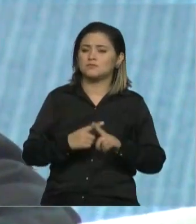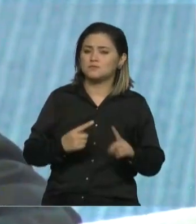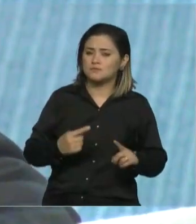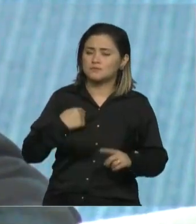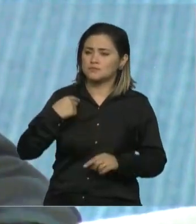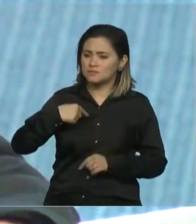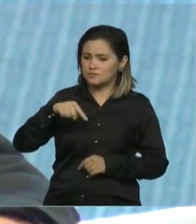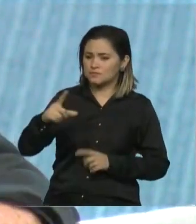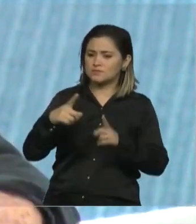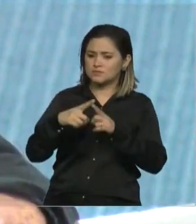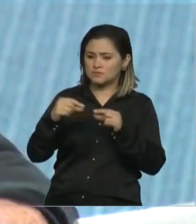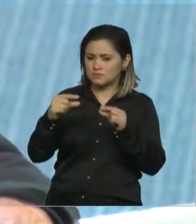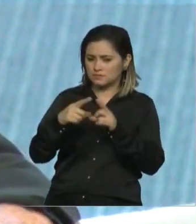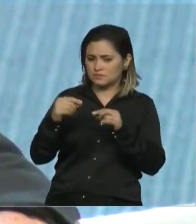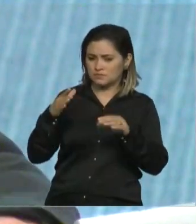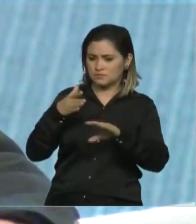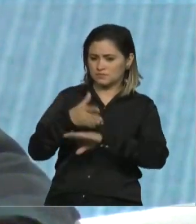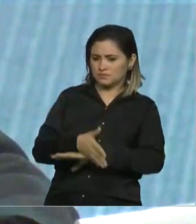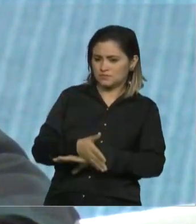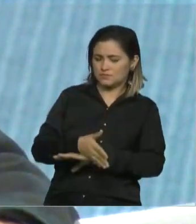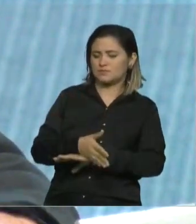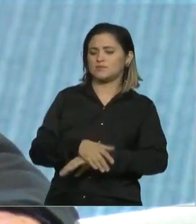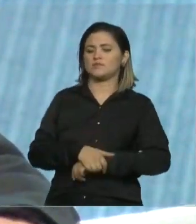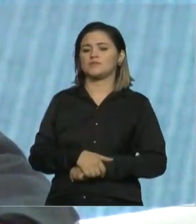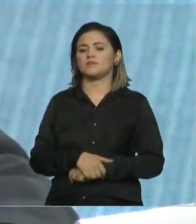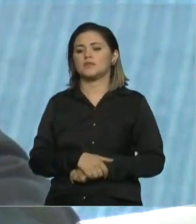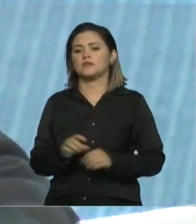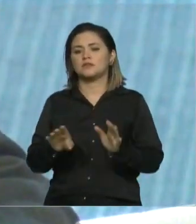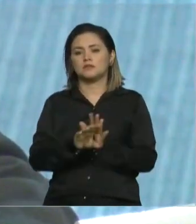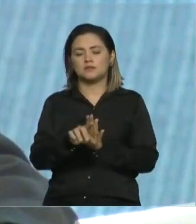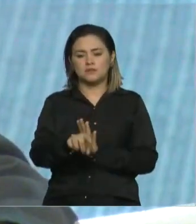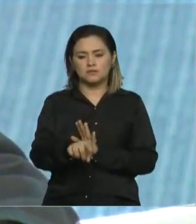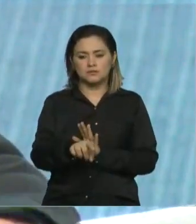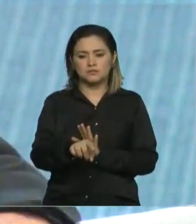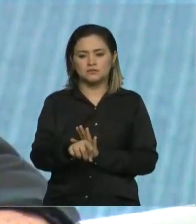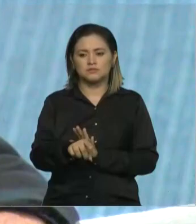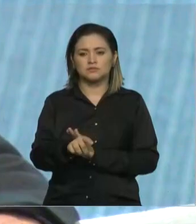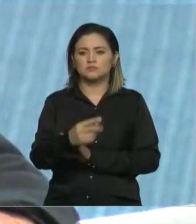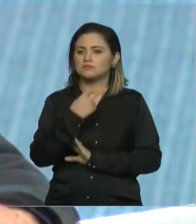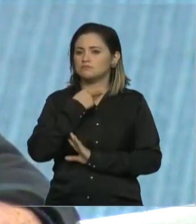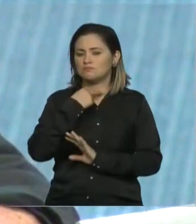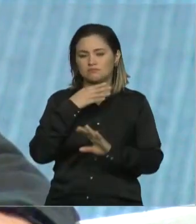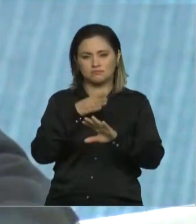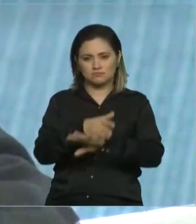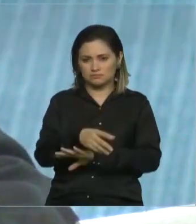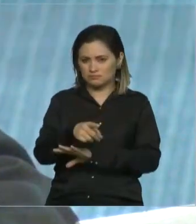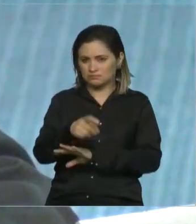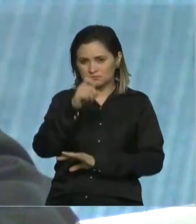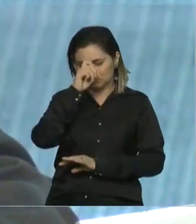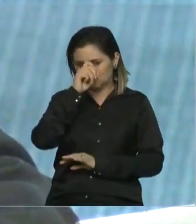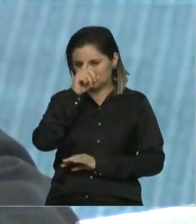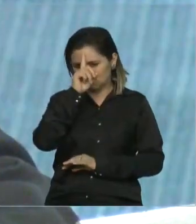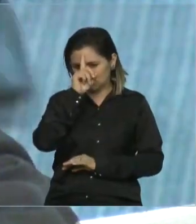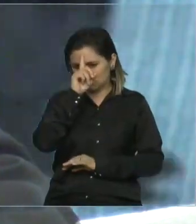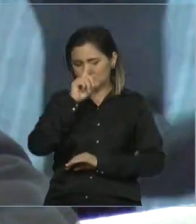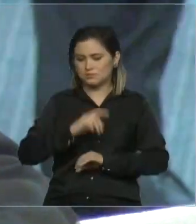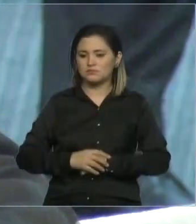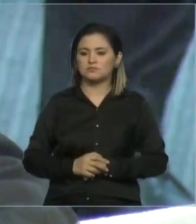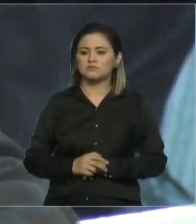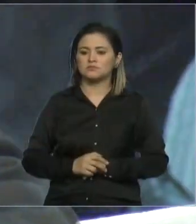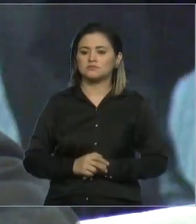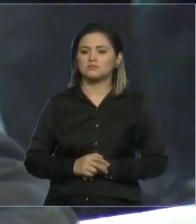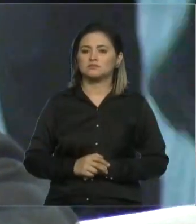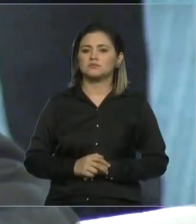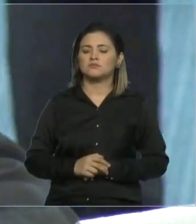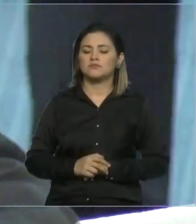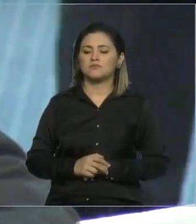para visitá-lo, infelizmente, no momento que eu estive em Brasília, não pude entrar lá no apartamento, não pude lhe visitar, mas deixei o